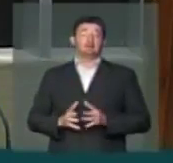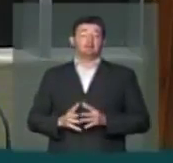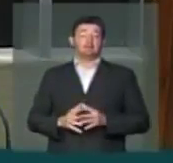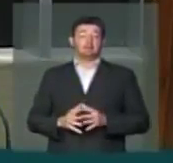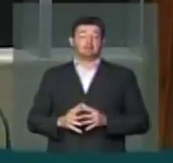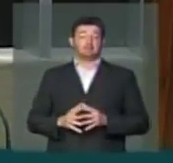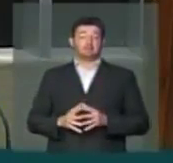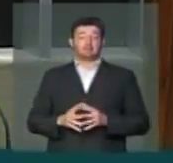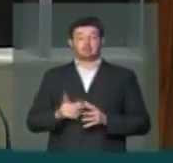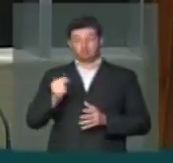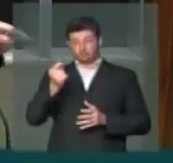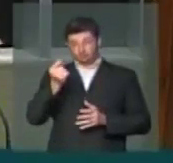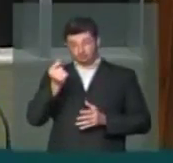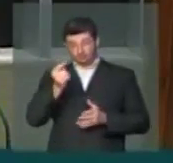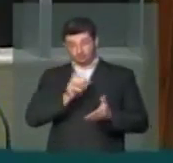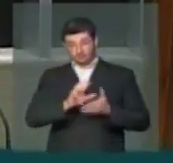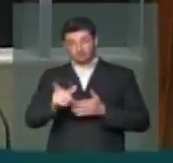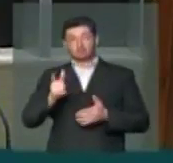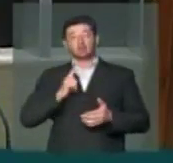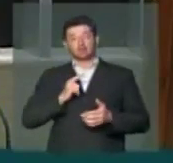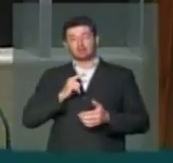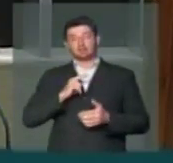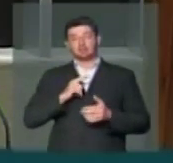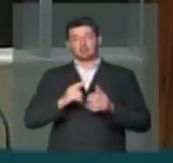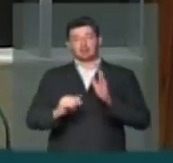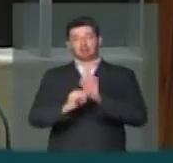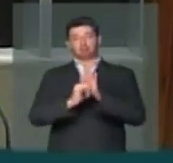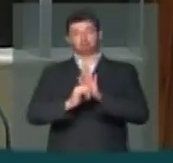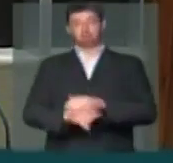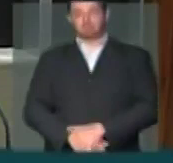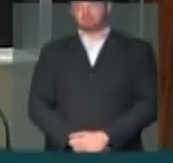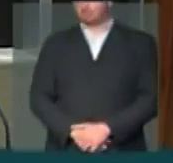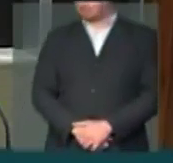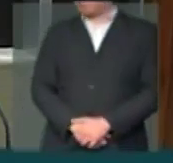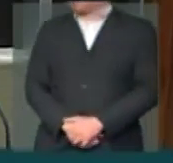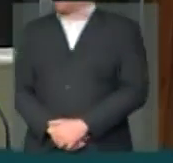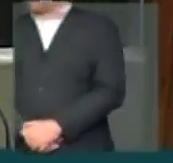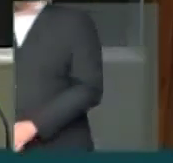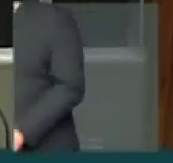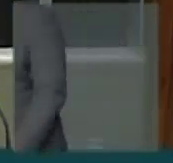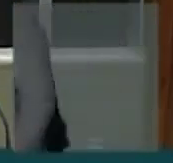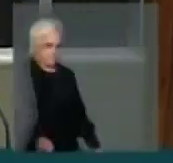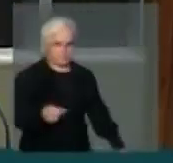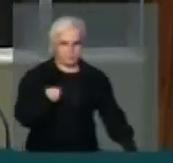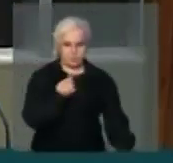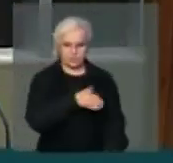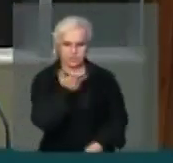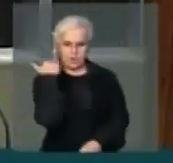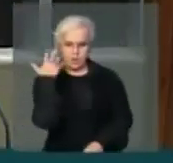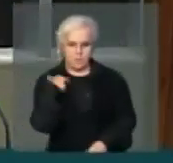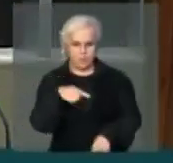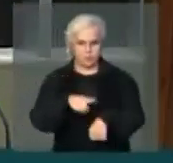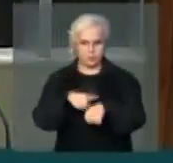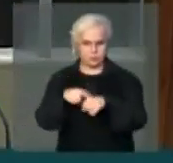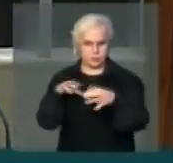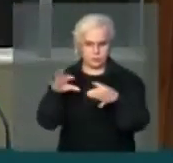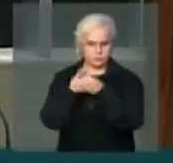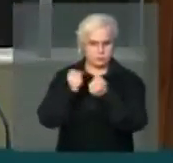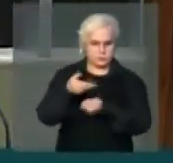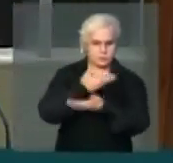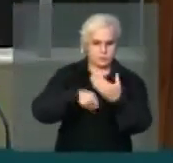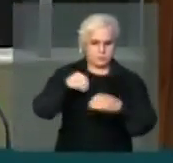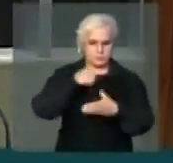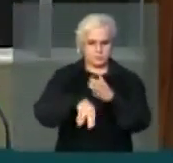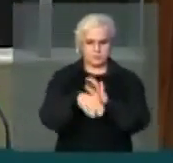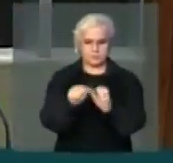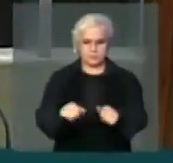que a finança tem rosto. Cruzamos com eles há muito tempo nos corredores do poder. Então, vivendo essa